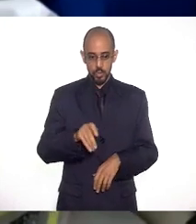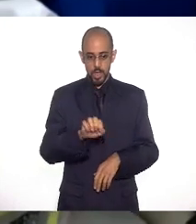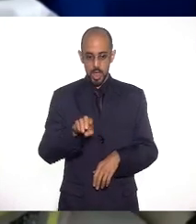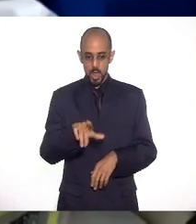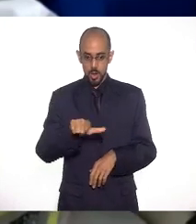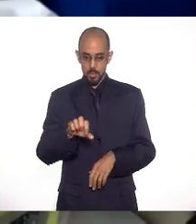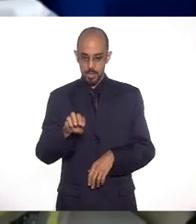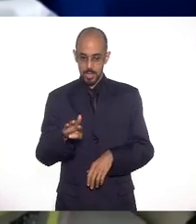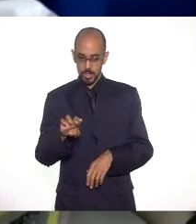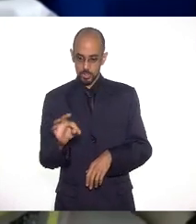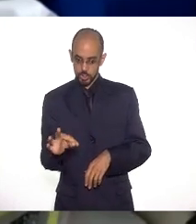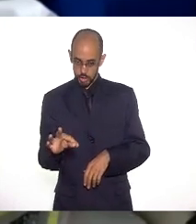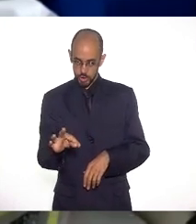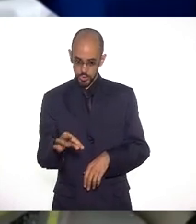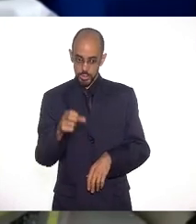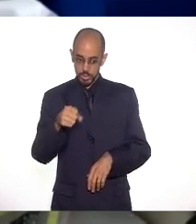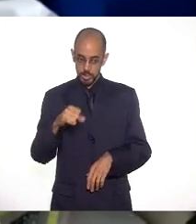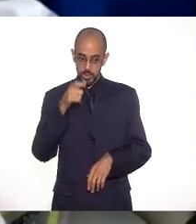a nossa intenção